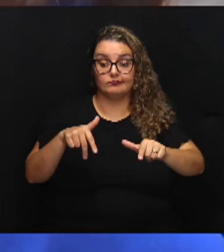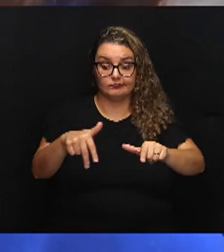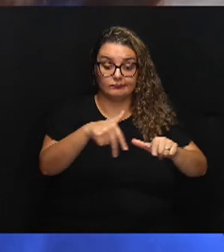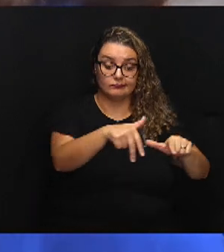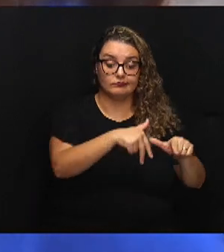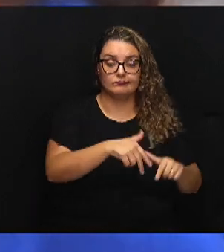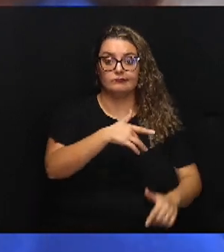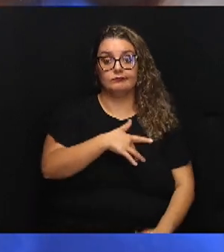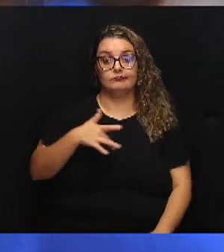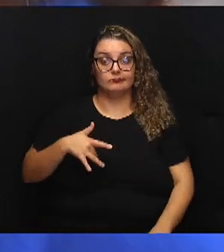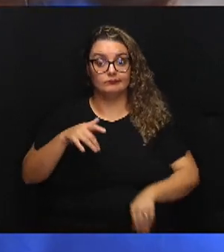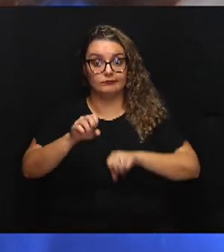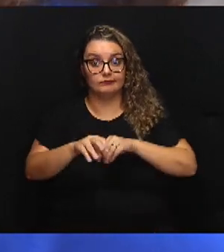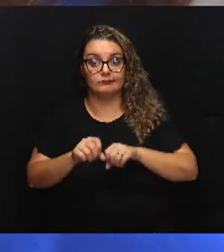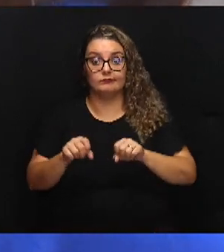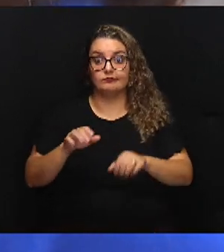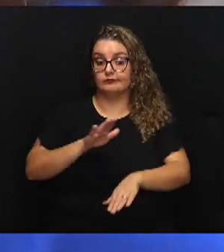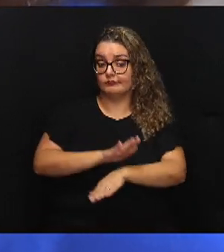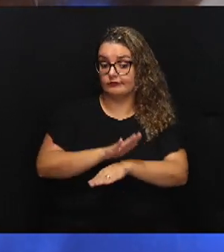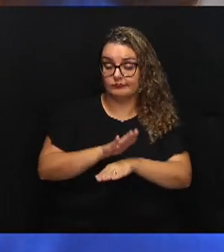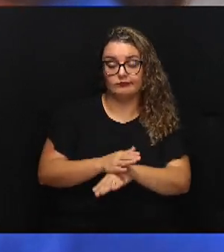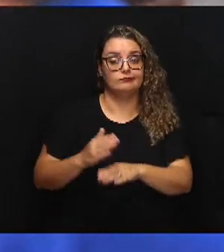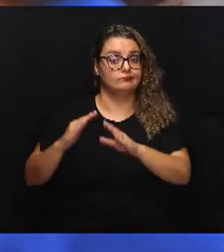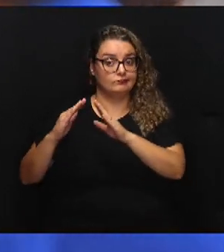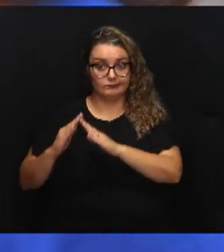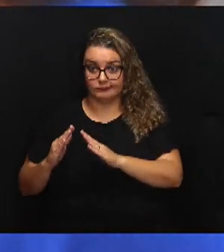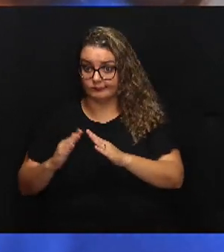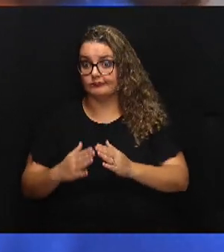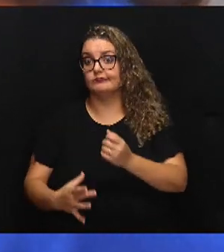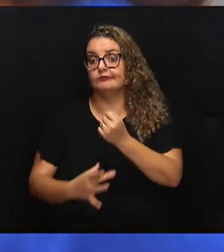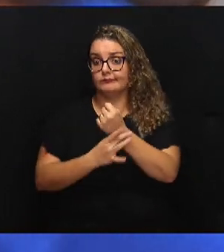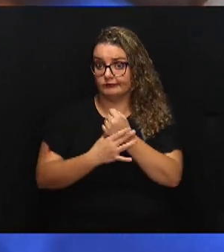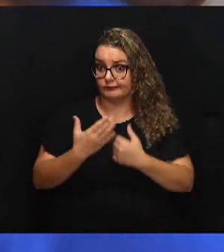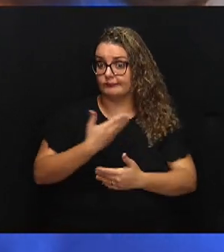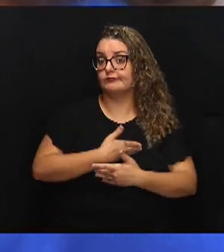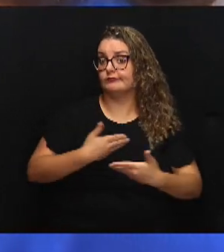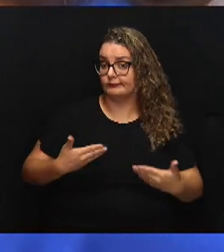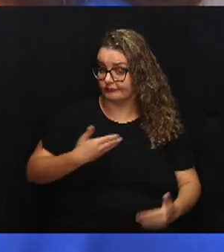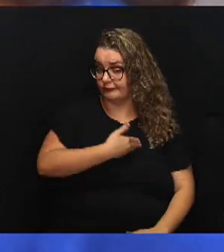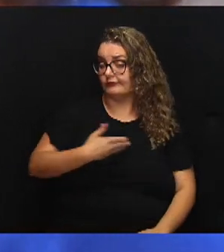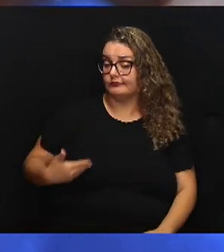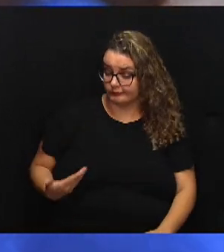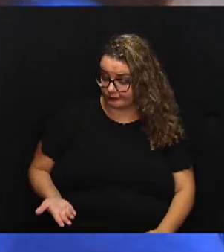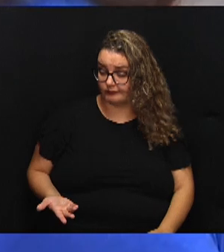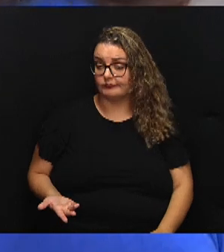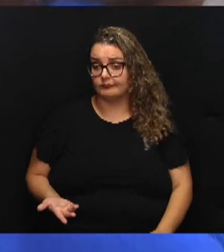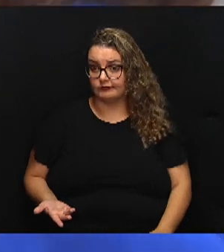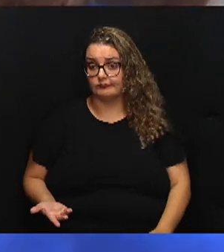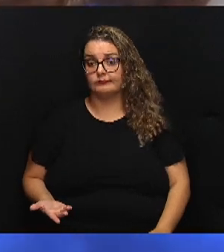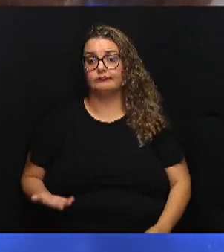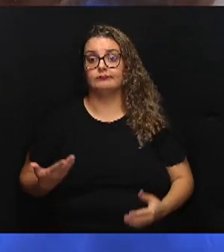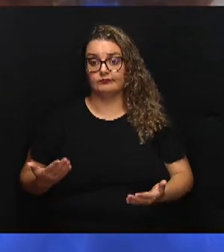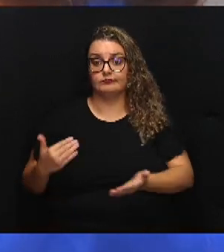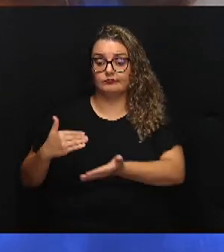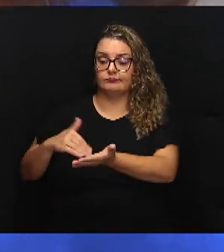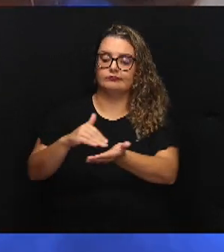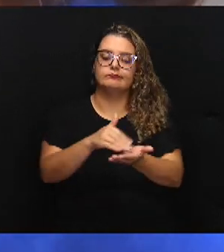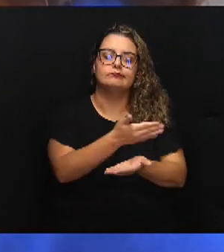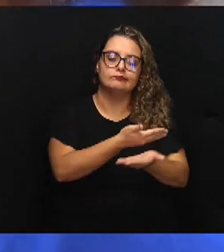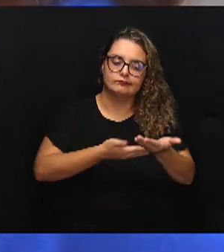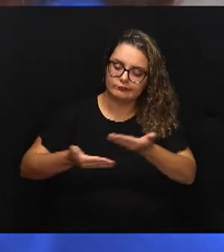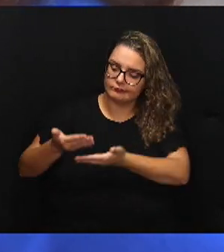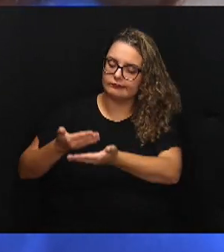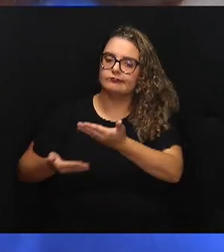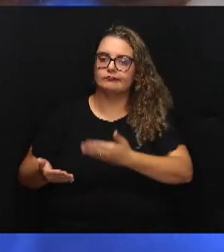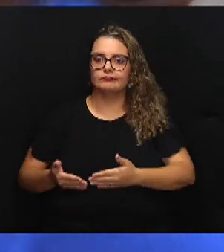saúde, na educação, na assistência, na habitação, na segurança pública. Então, as secretarias vão ter que conversar entre elas